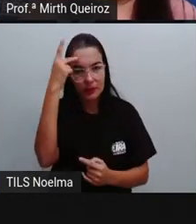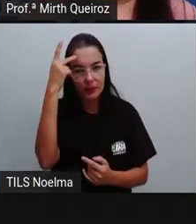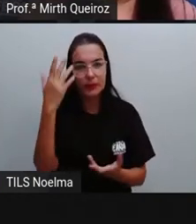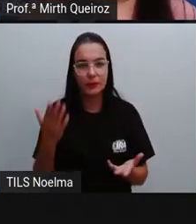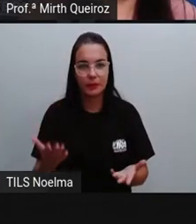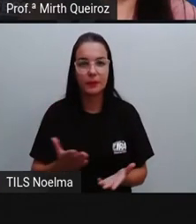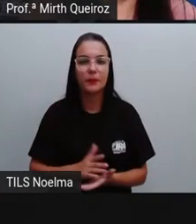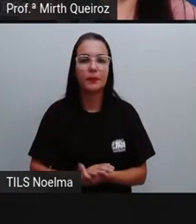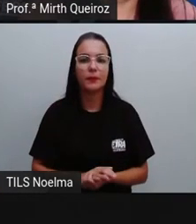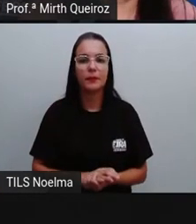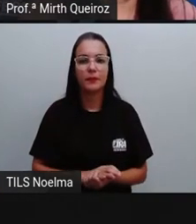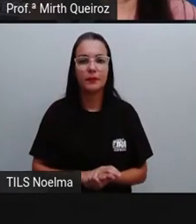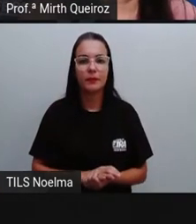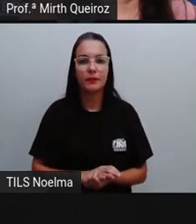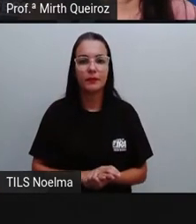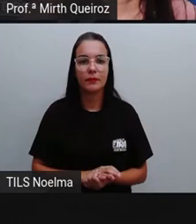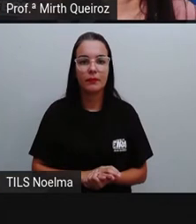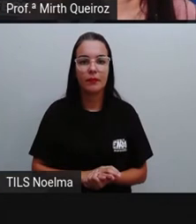né?